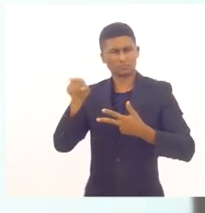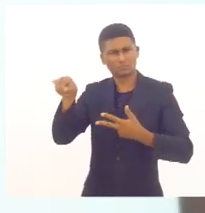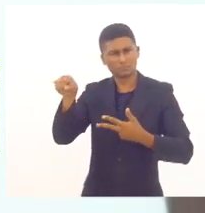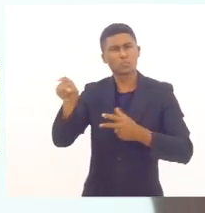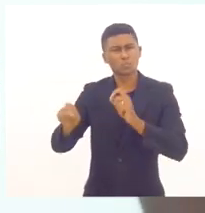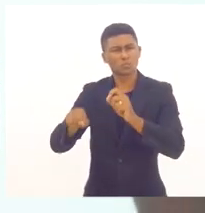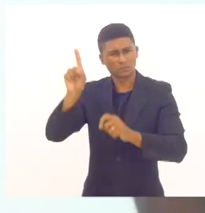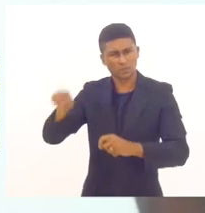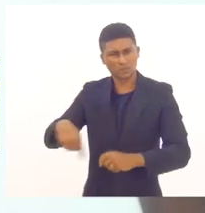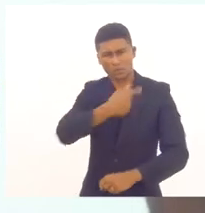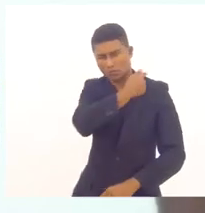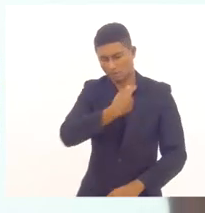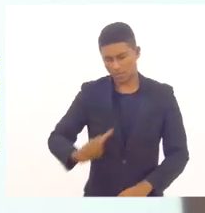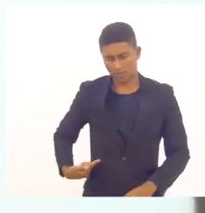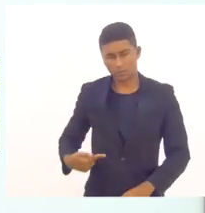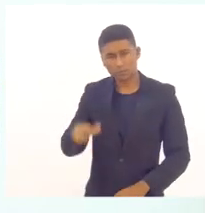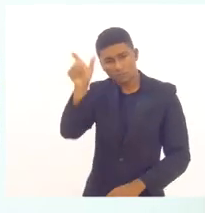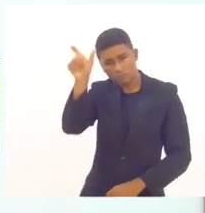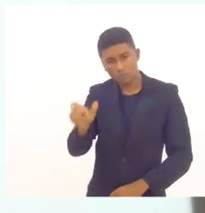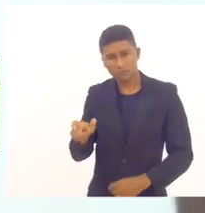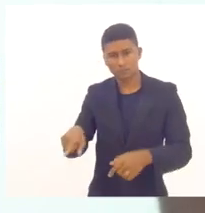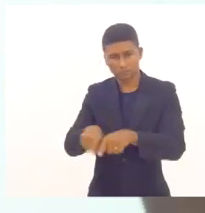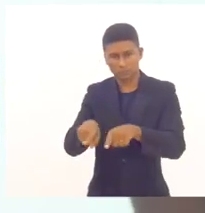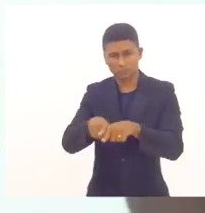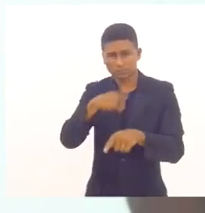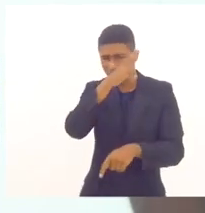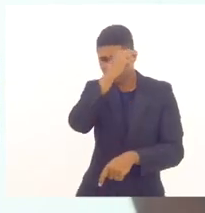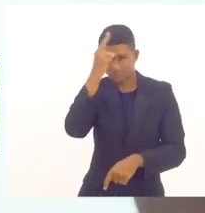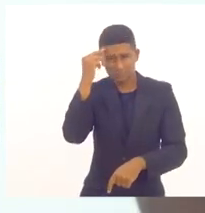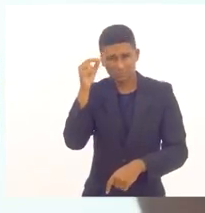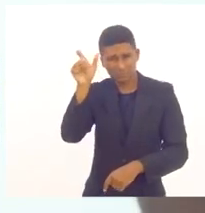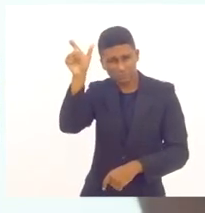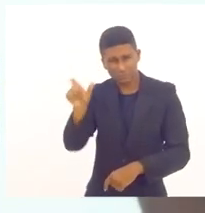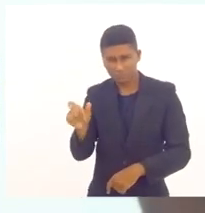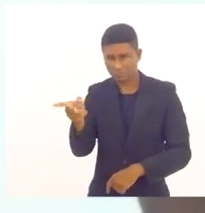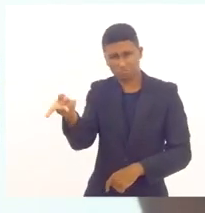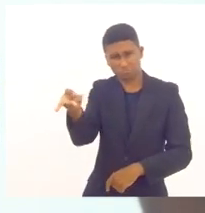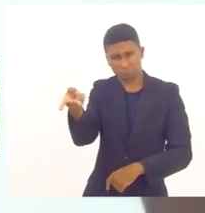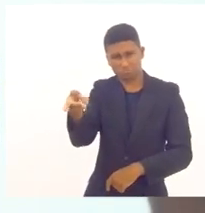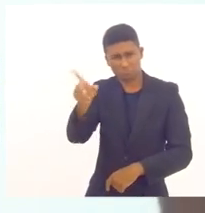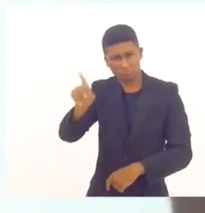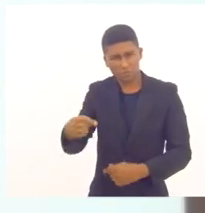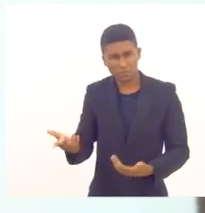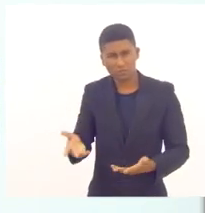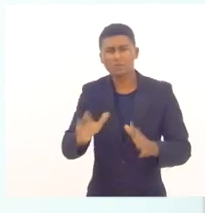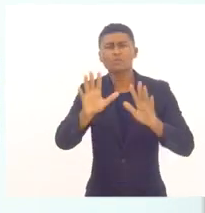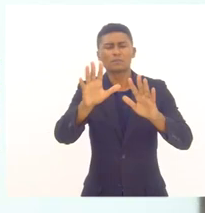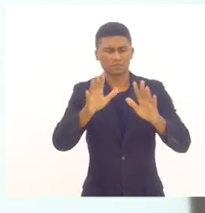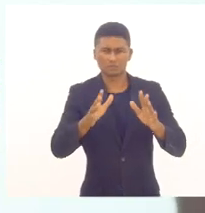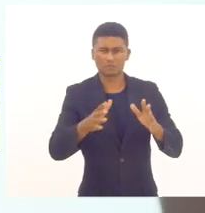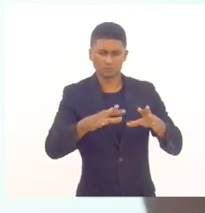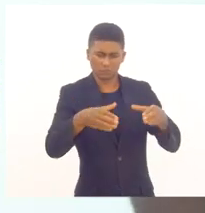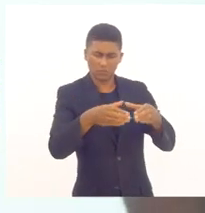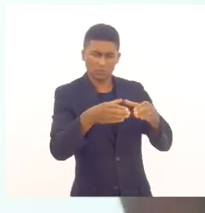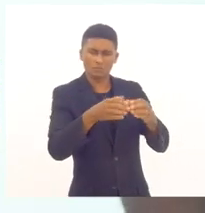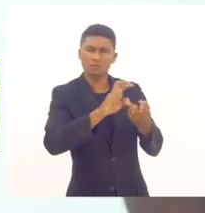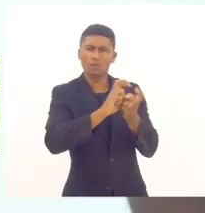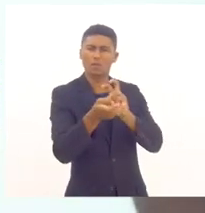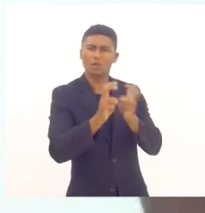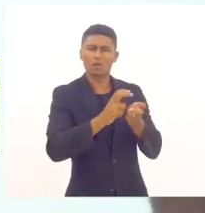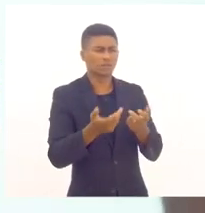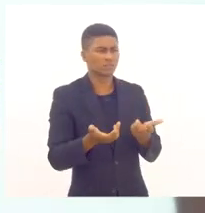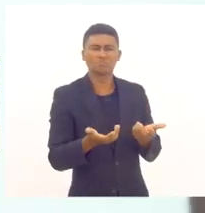subentende-se governador e prefeito. E aí eu fiquei me perguntando, cadê o pessoal da capoeira, né? Se é o